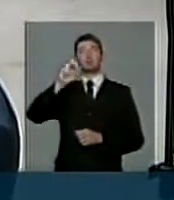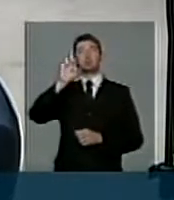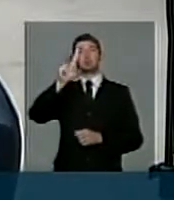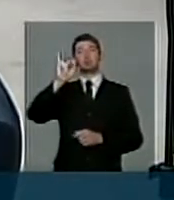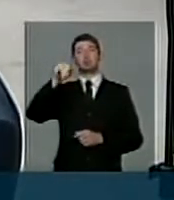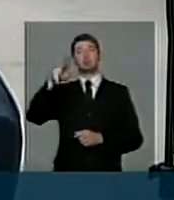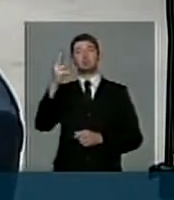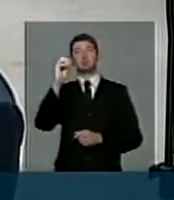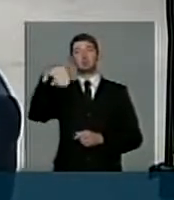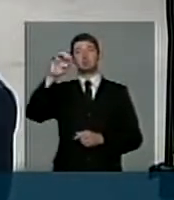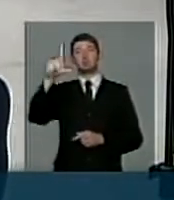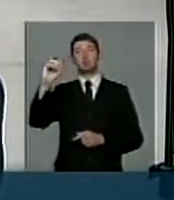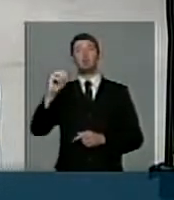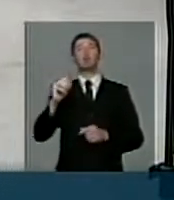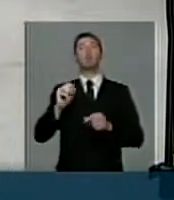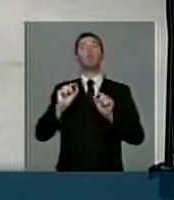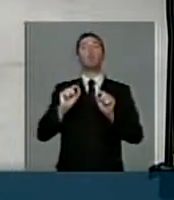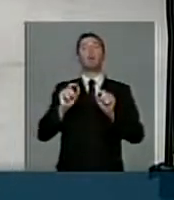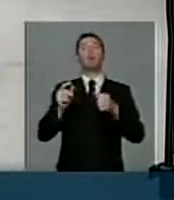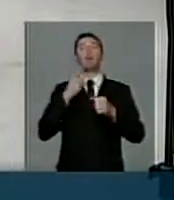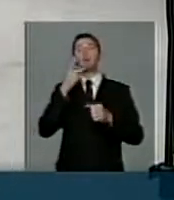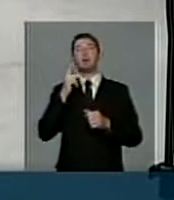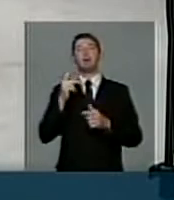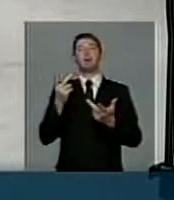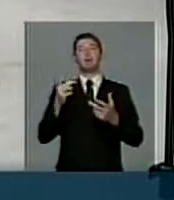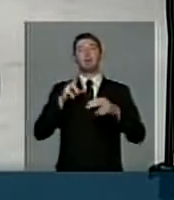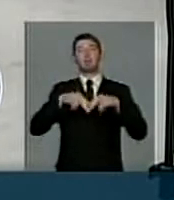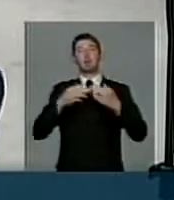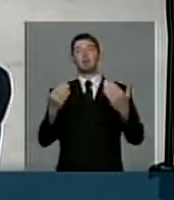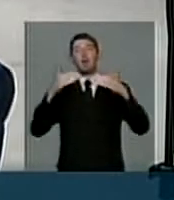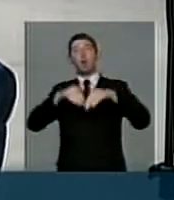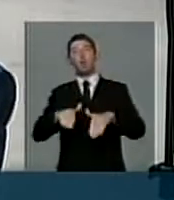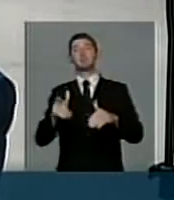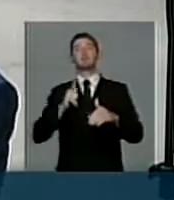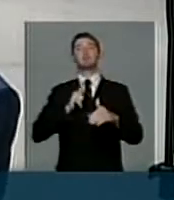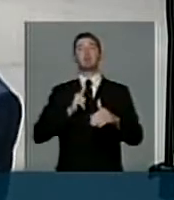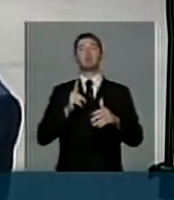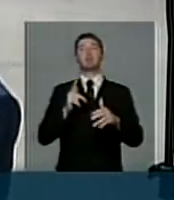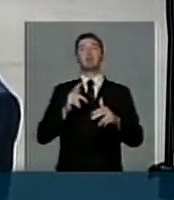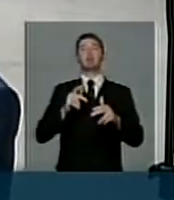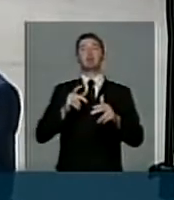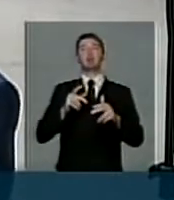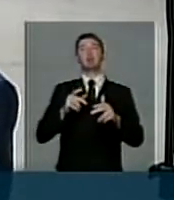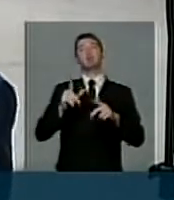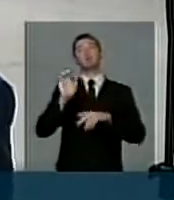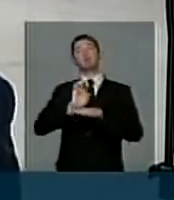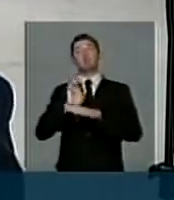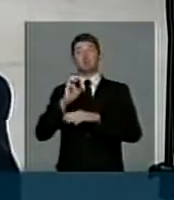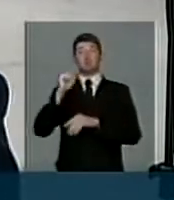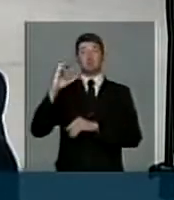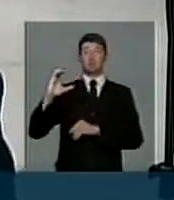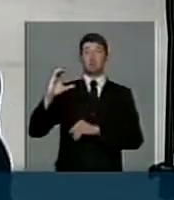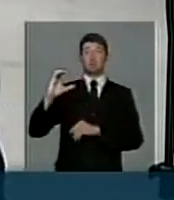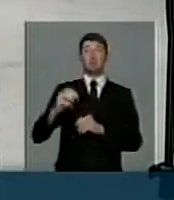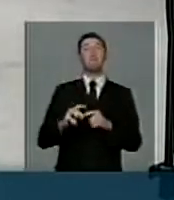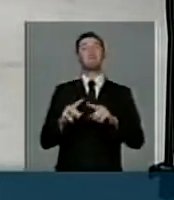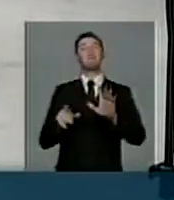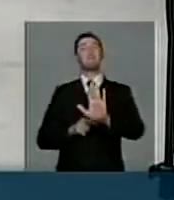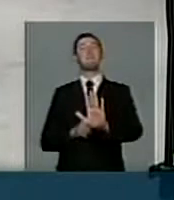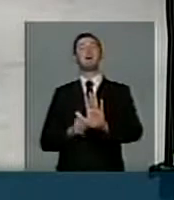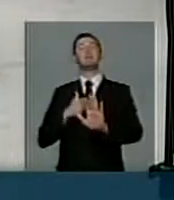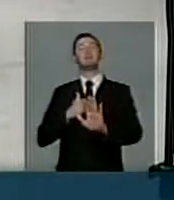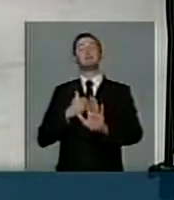e a eloquência do vosso pronunciamento na tarde de hoje. Não vou ser repetitivo, apenas subscrevo aquilo